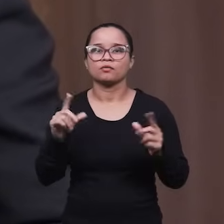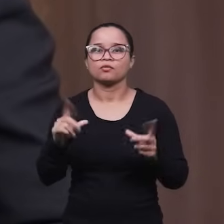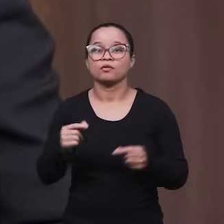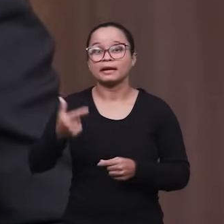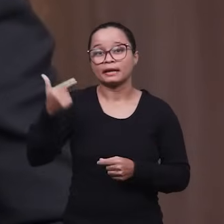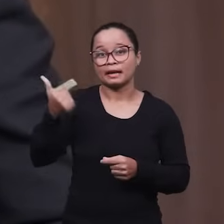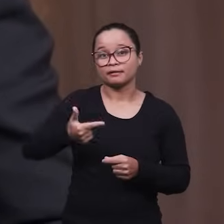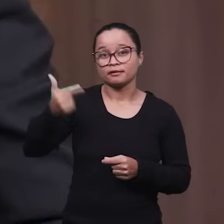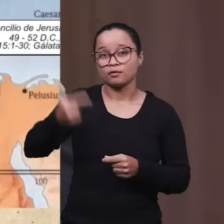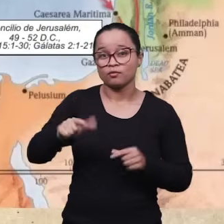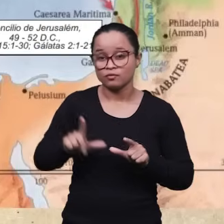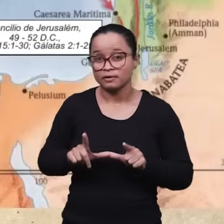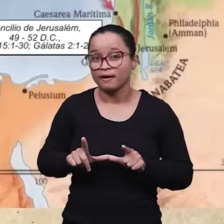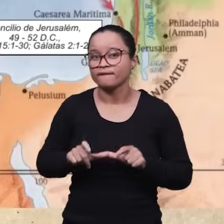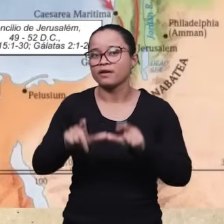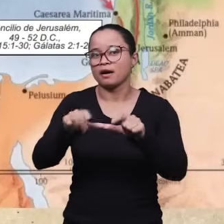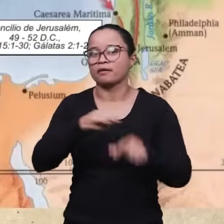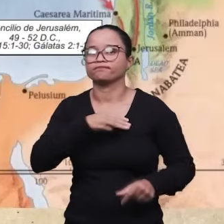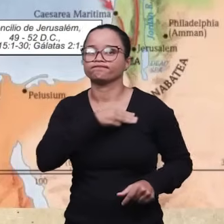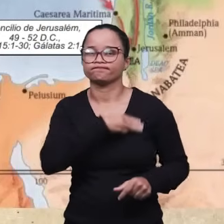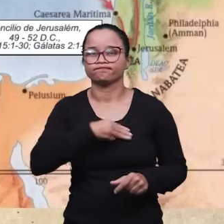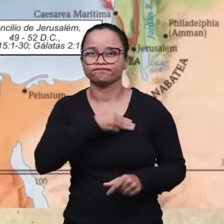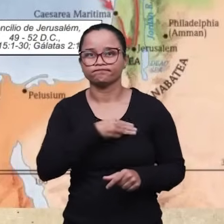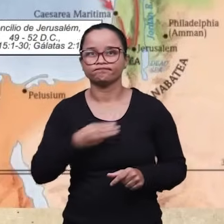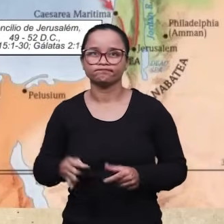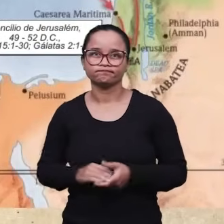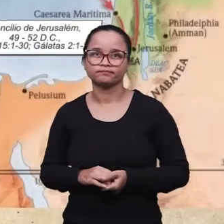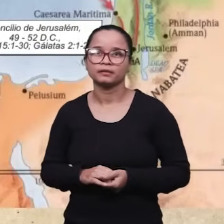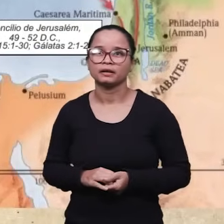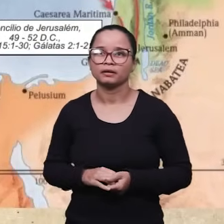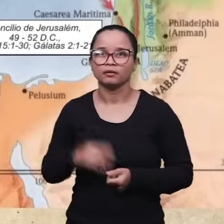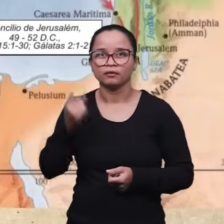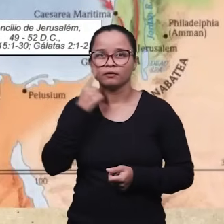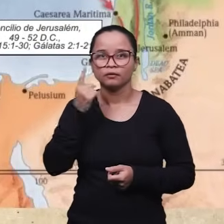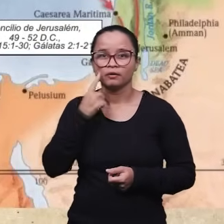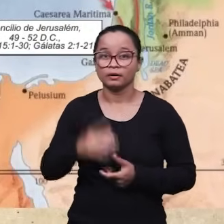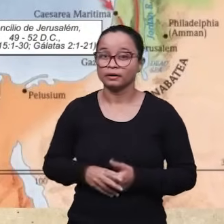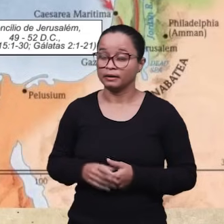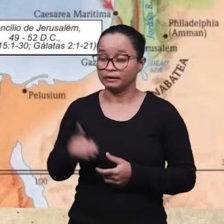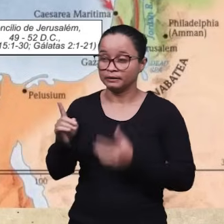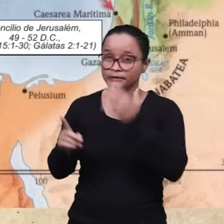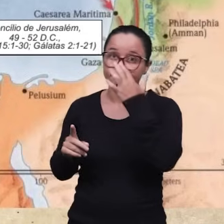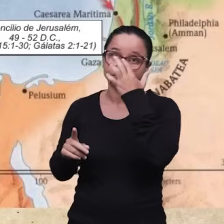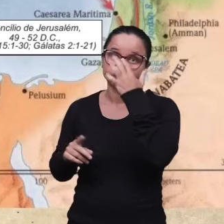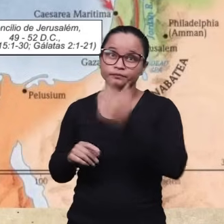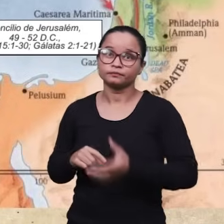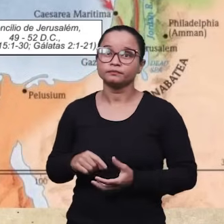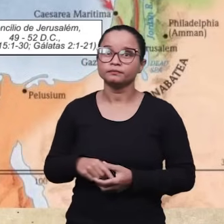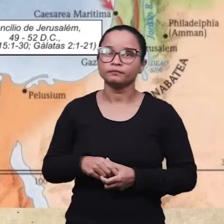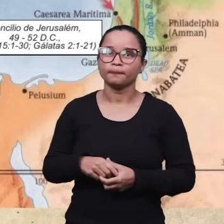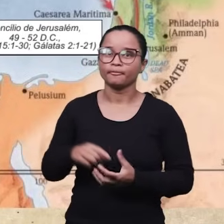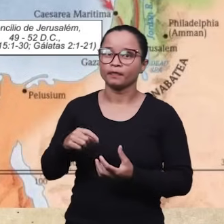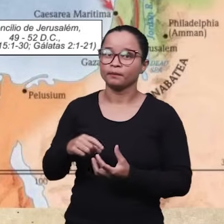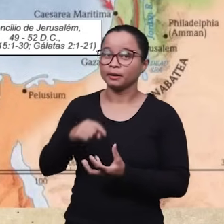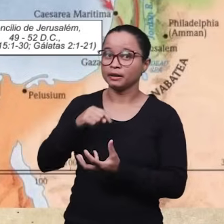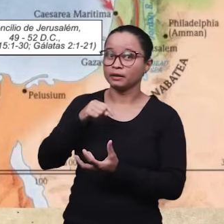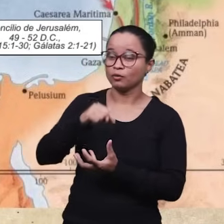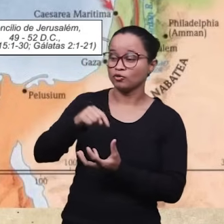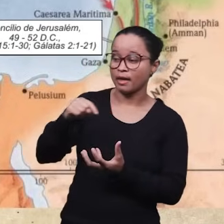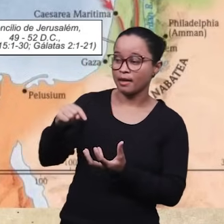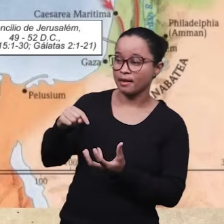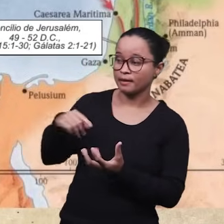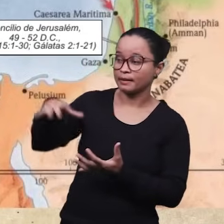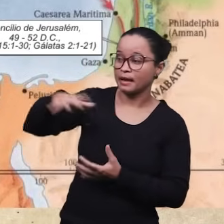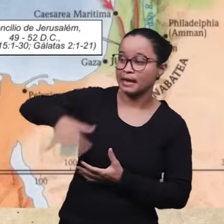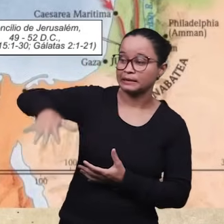segunda viagem missionária. Aquele caminho pelo continente, naturalmente, não era um caminho simples, porque aquela região